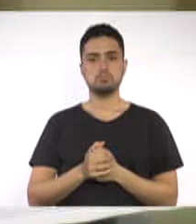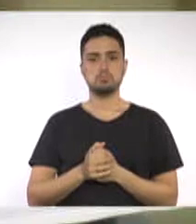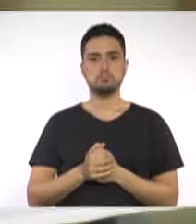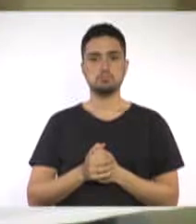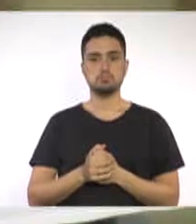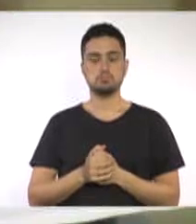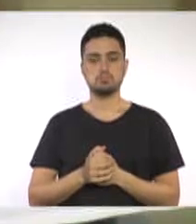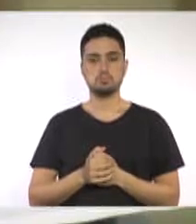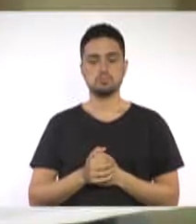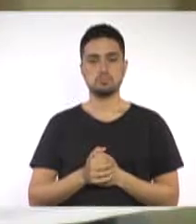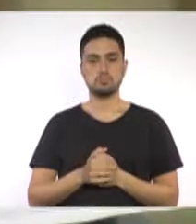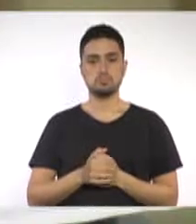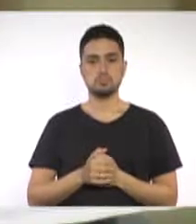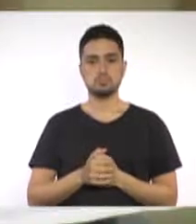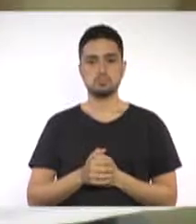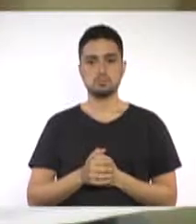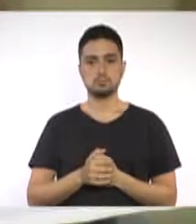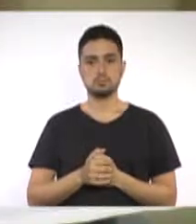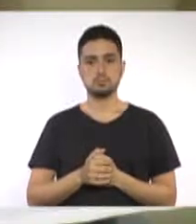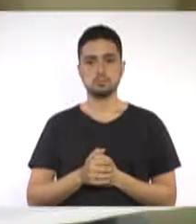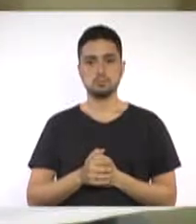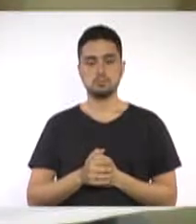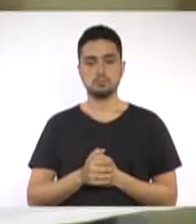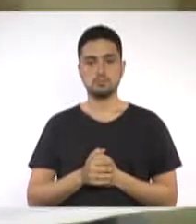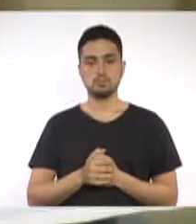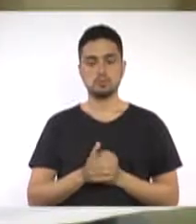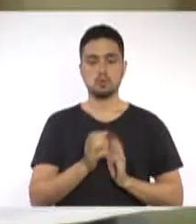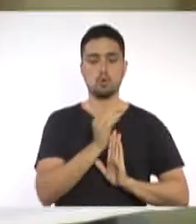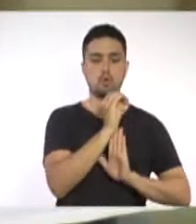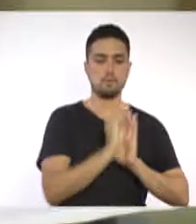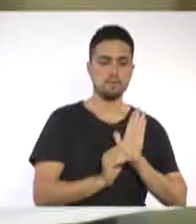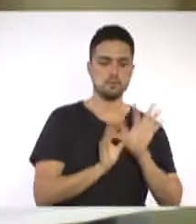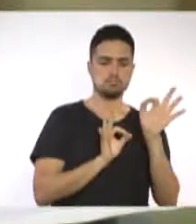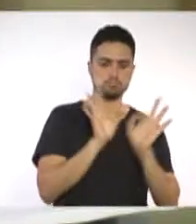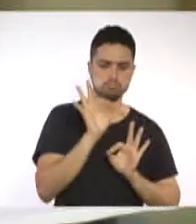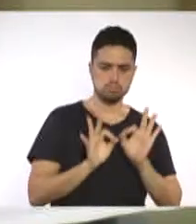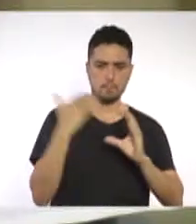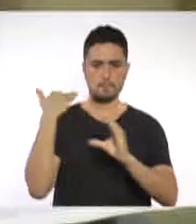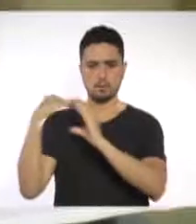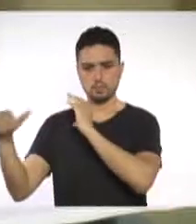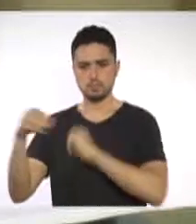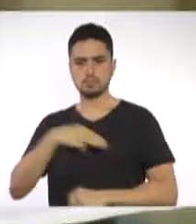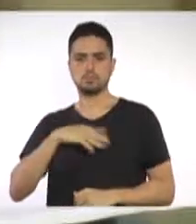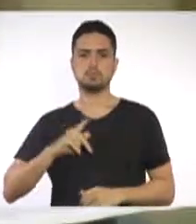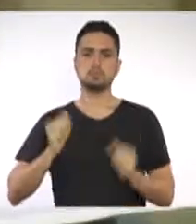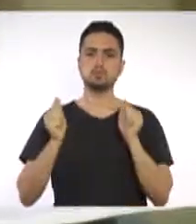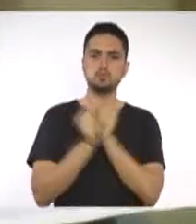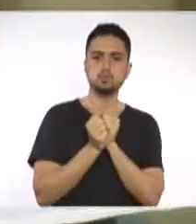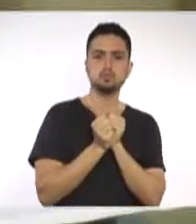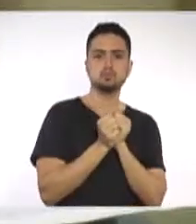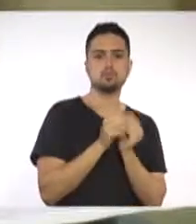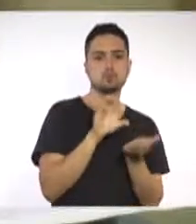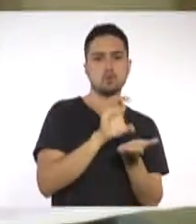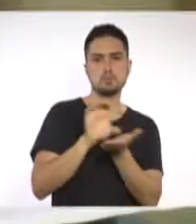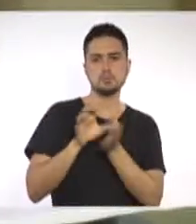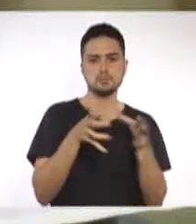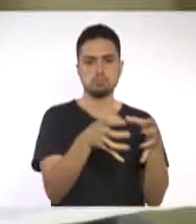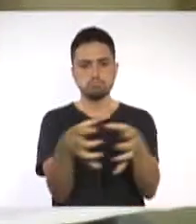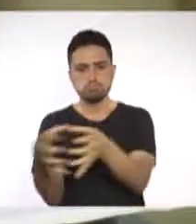Quanto, depois de caminhar o ofício, com outras comissões, aí ter